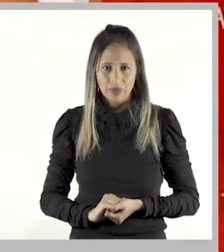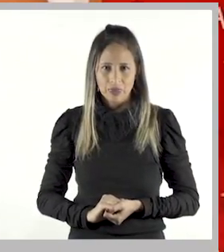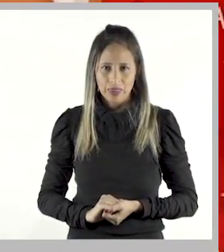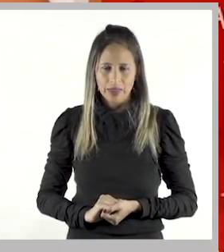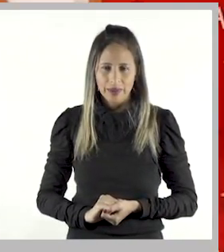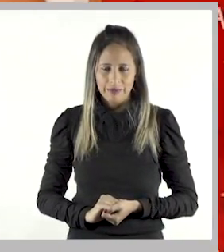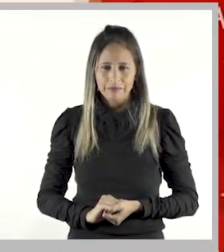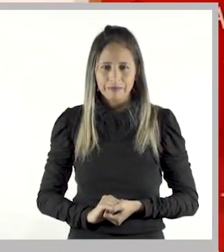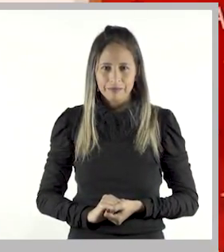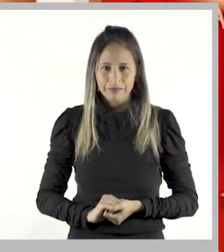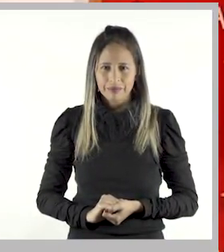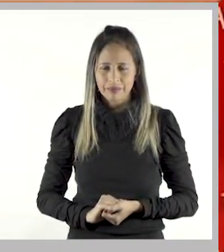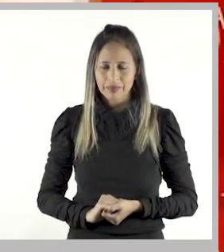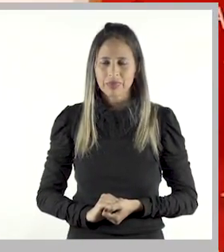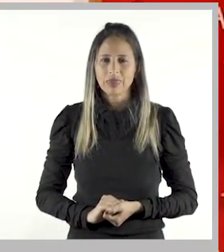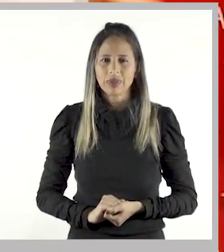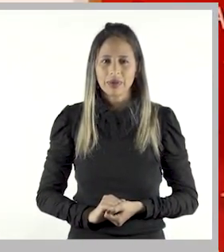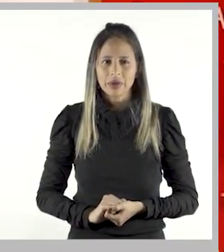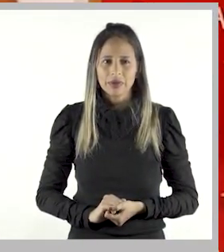isso.